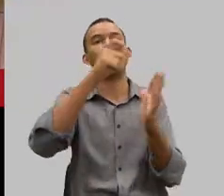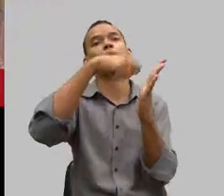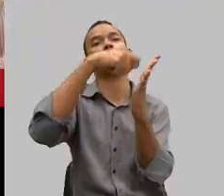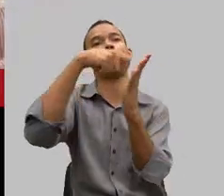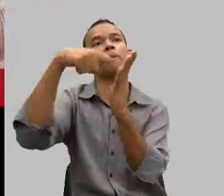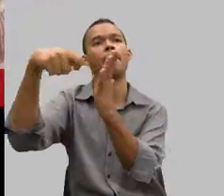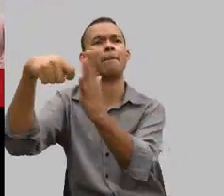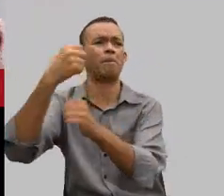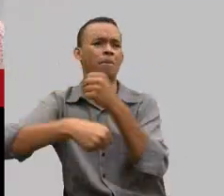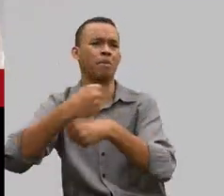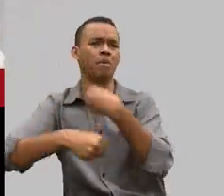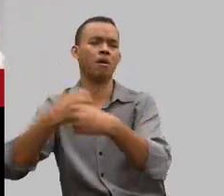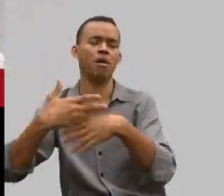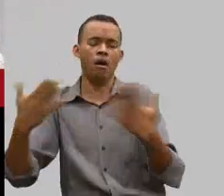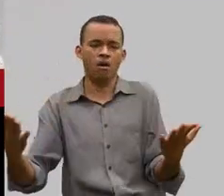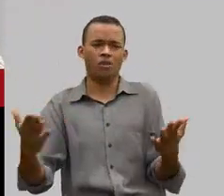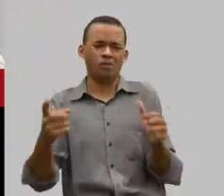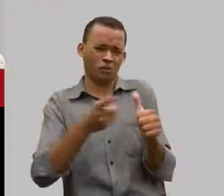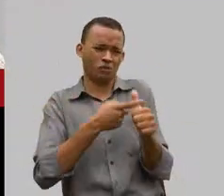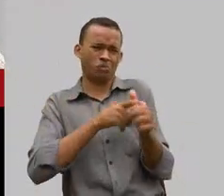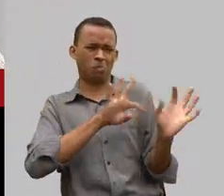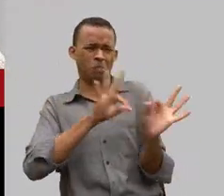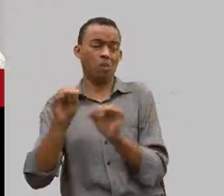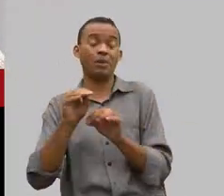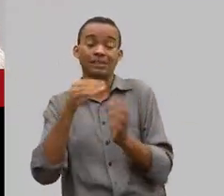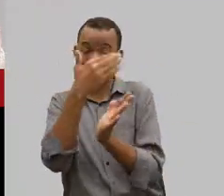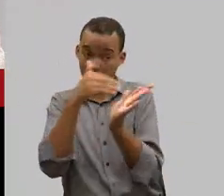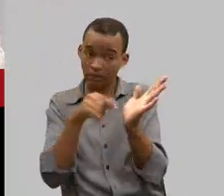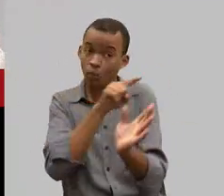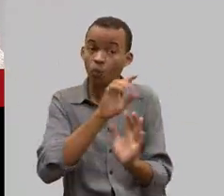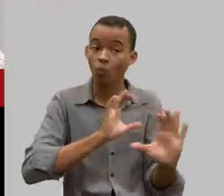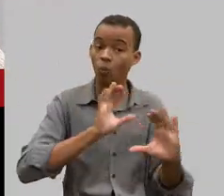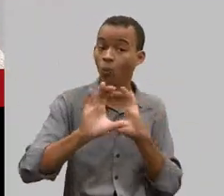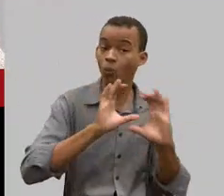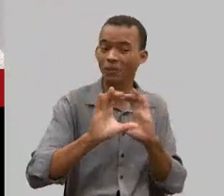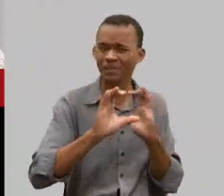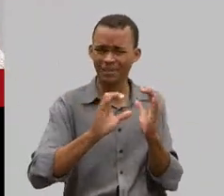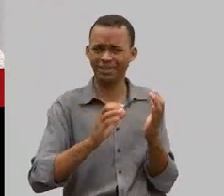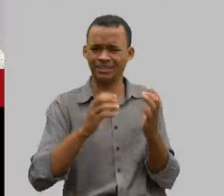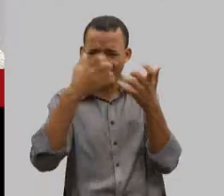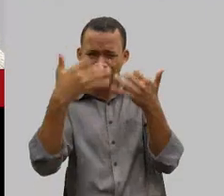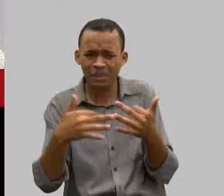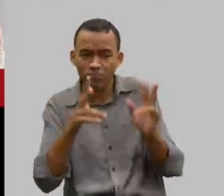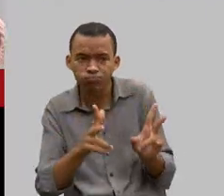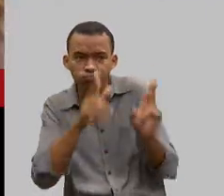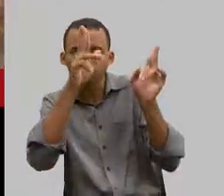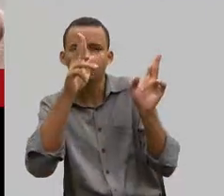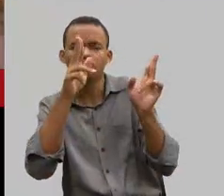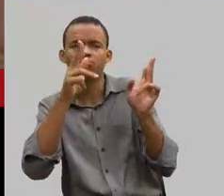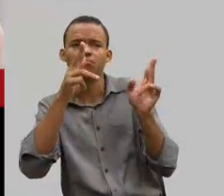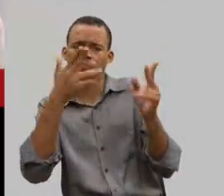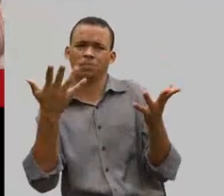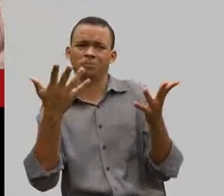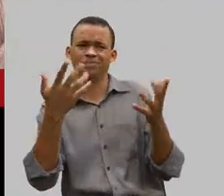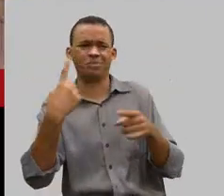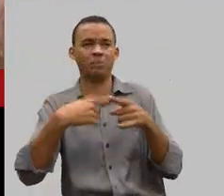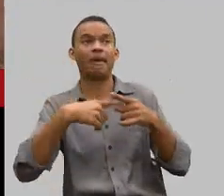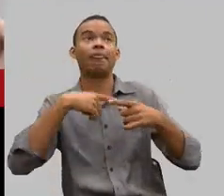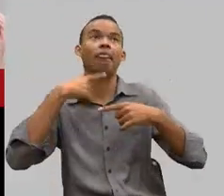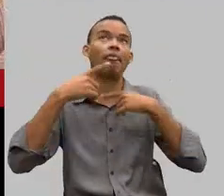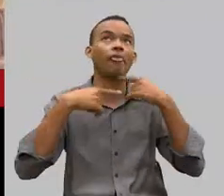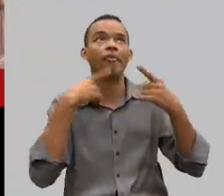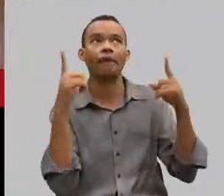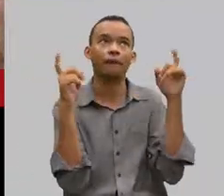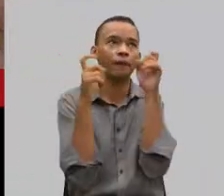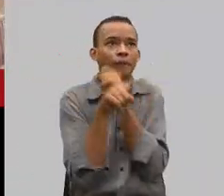dívidas agora o secretário de comunicação trazer um recorte parcial porque tá com dificuldade ou